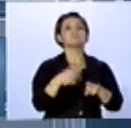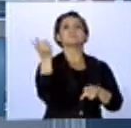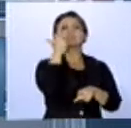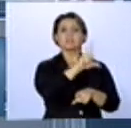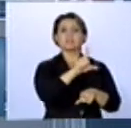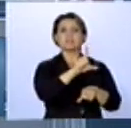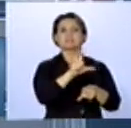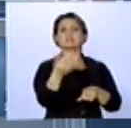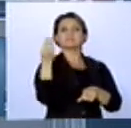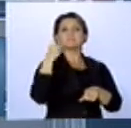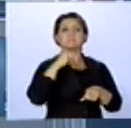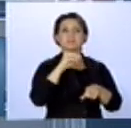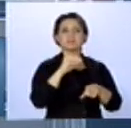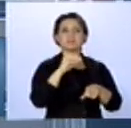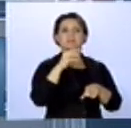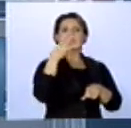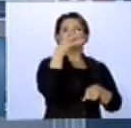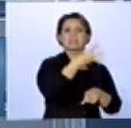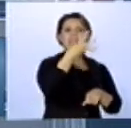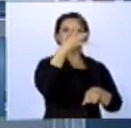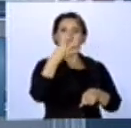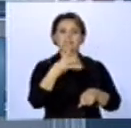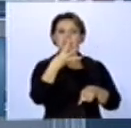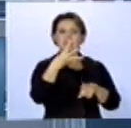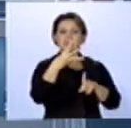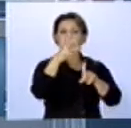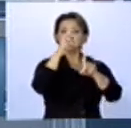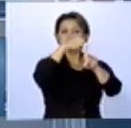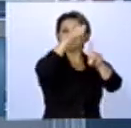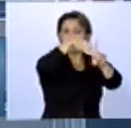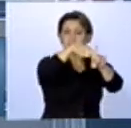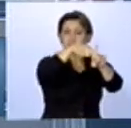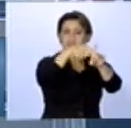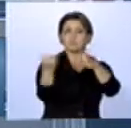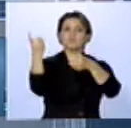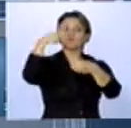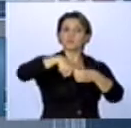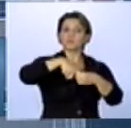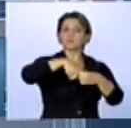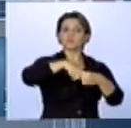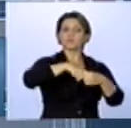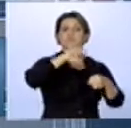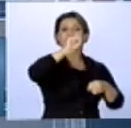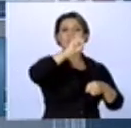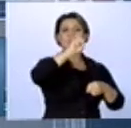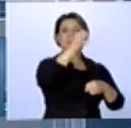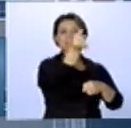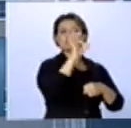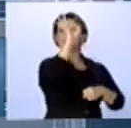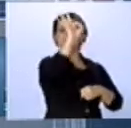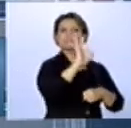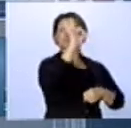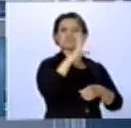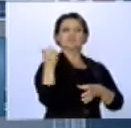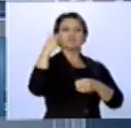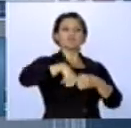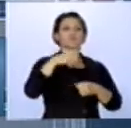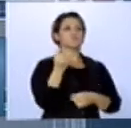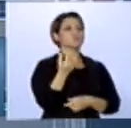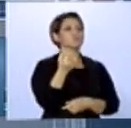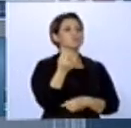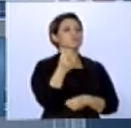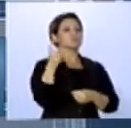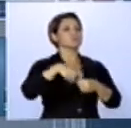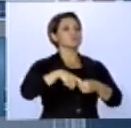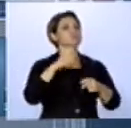primeiros meses pós eleição 850 por cento do valor doado em contrato celebrados com o poder público